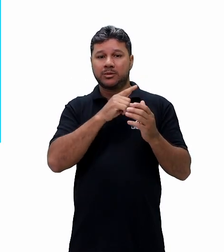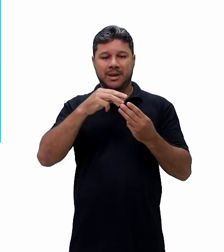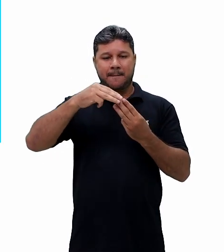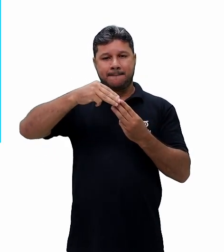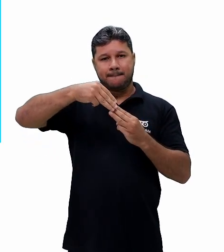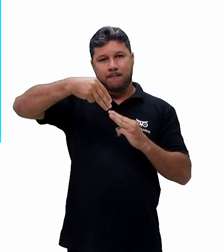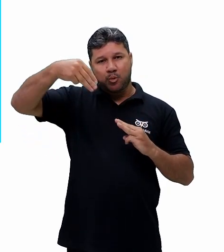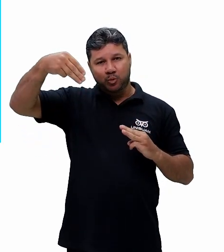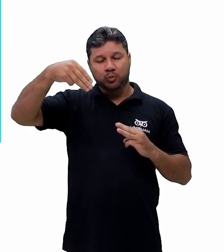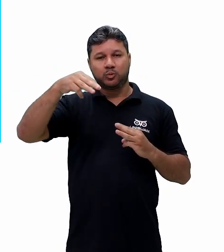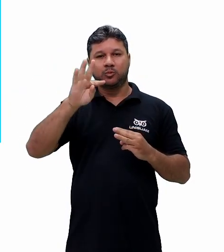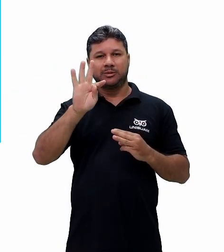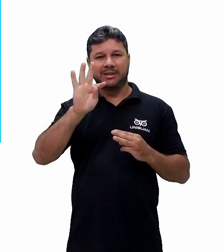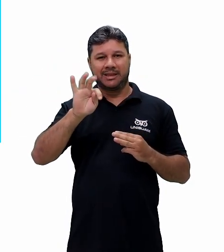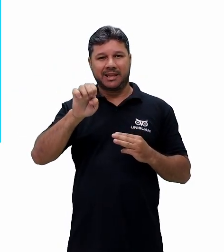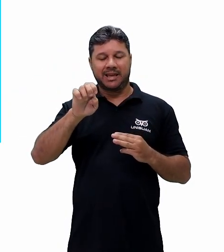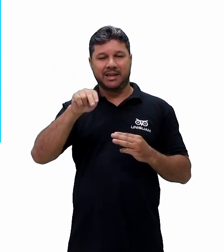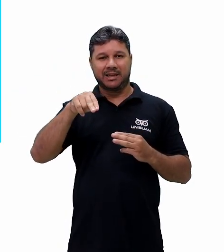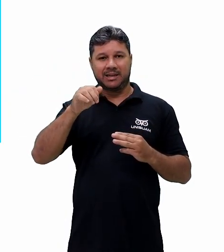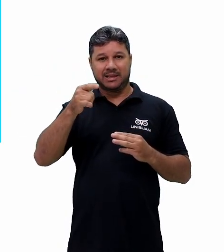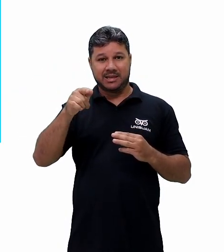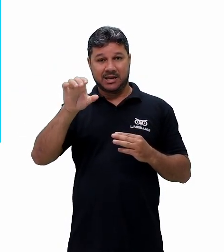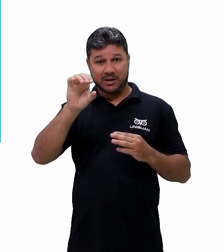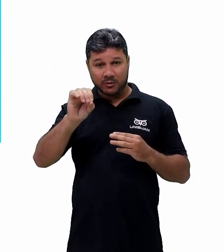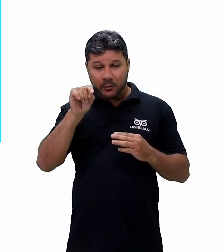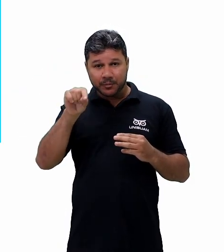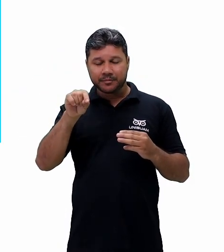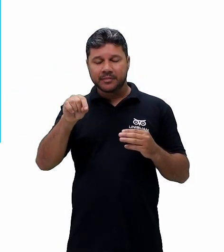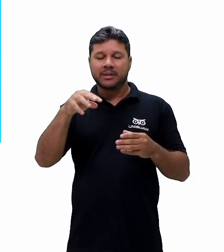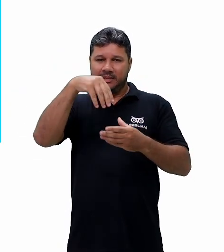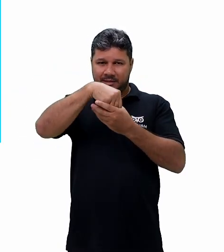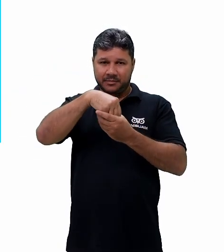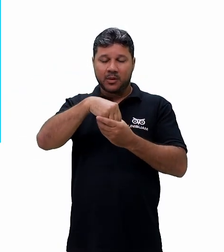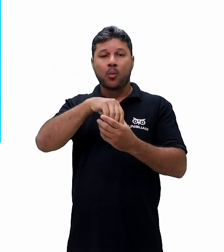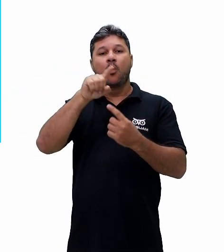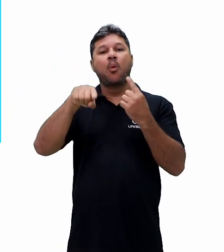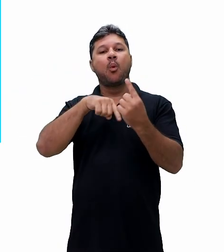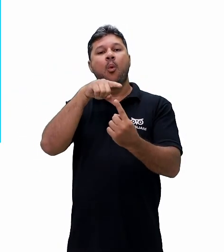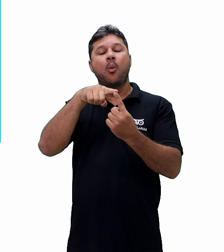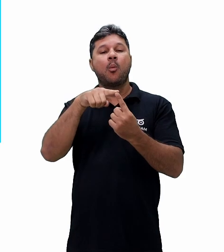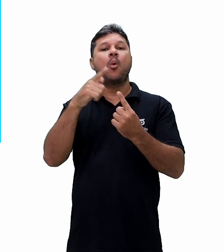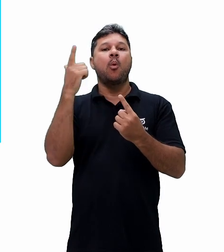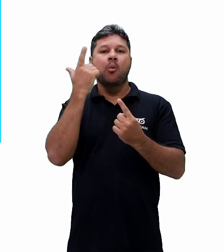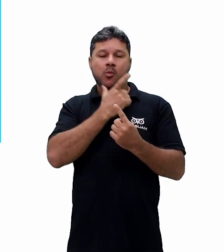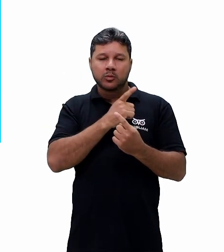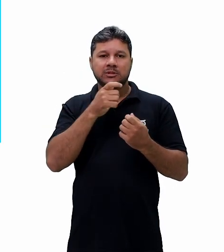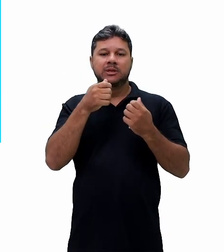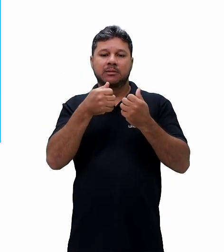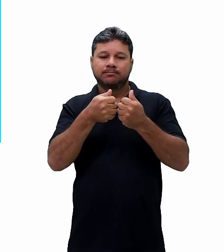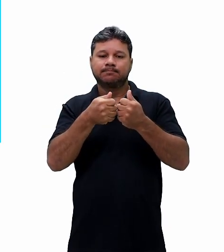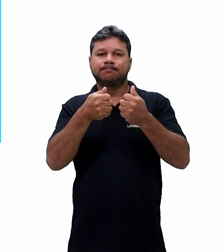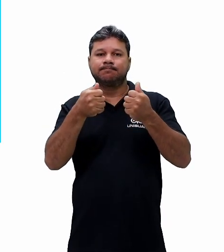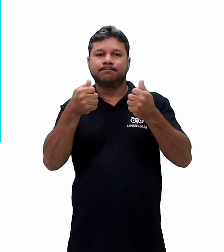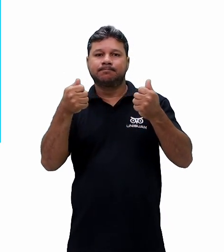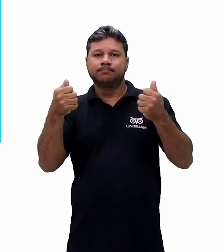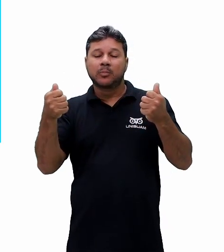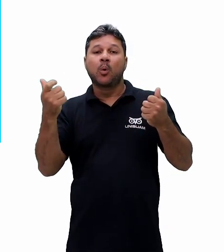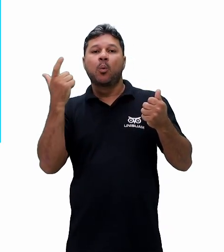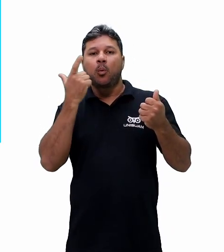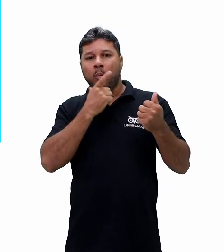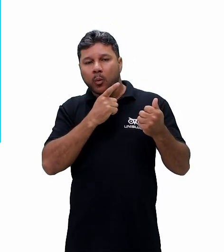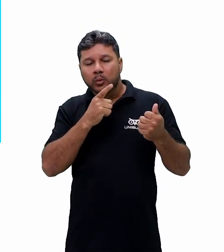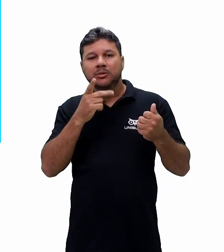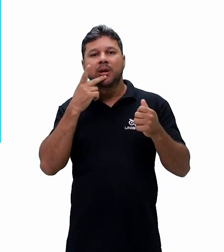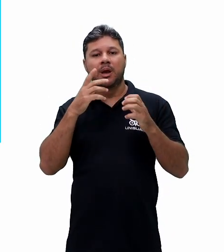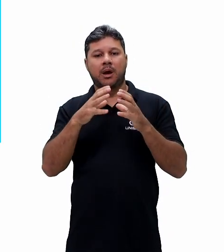unidade músculo-tendínea, ou seja, músculo e tendão, com o objetivo de aumentar de forma